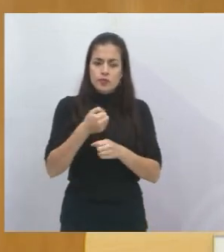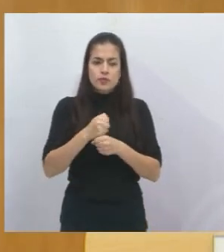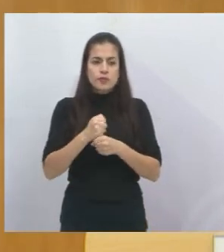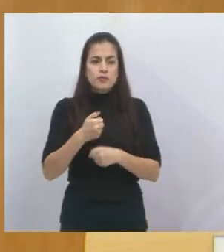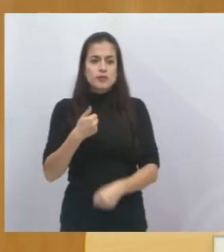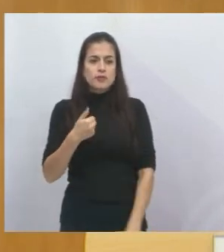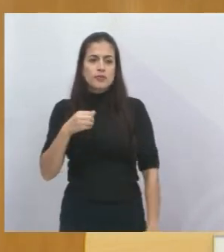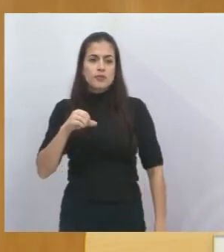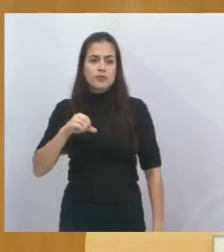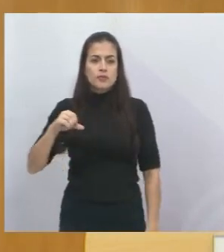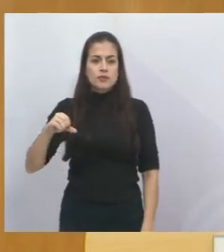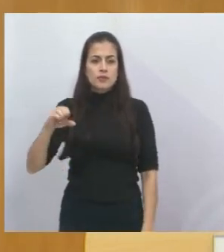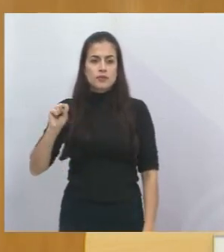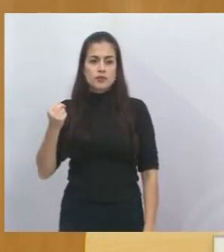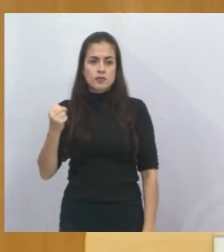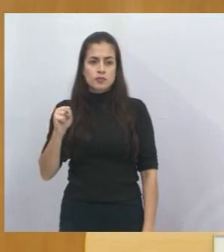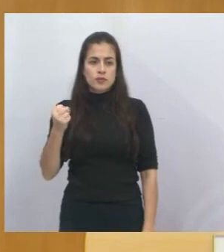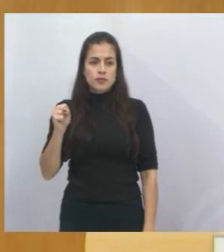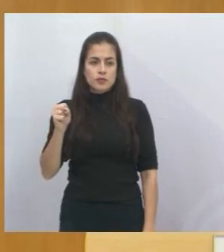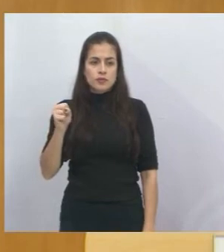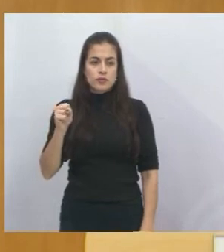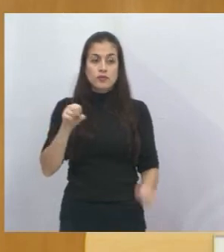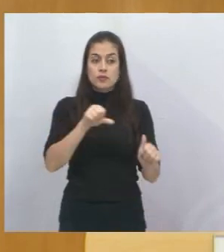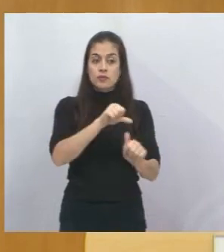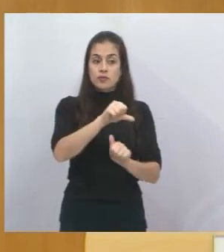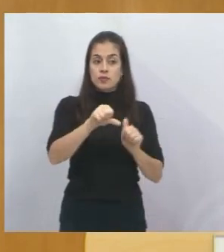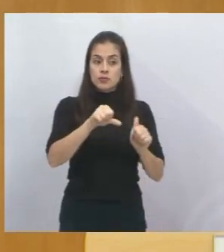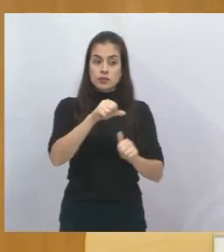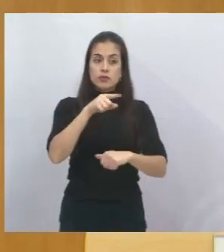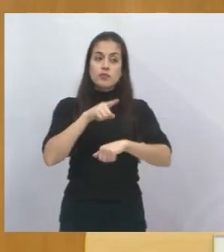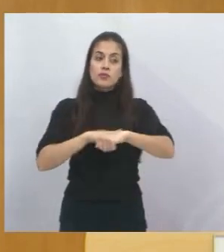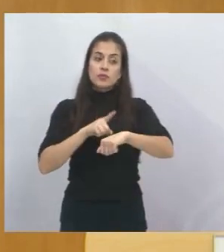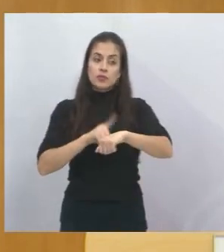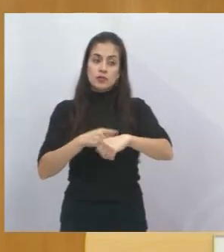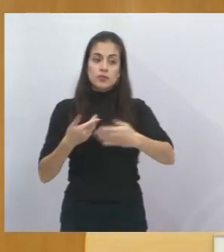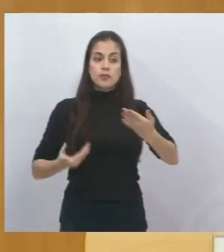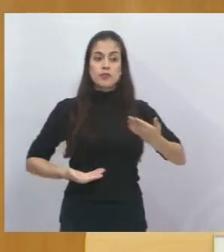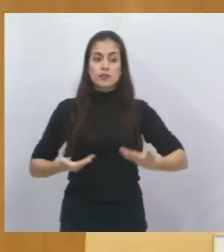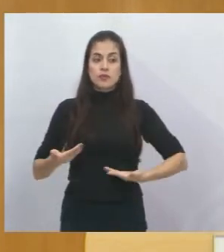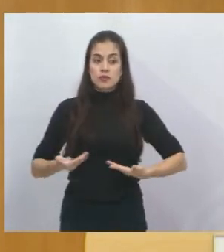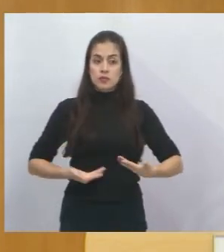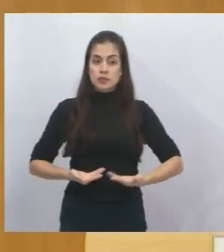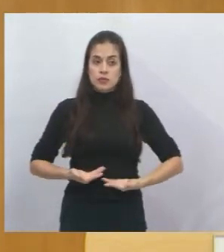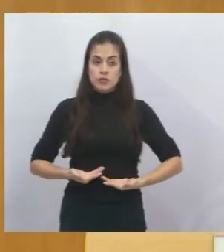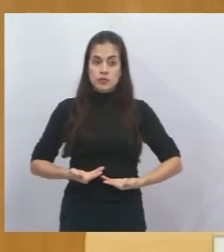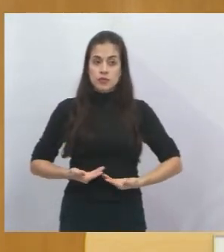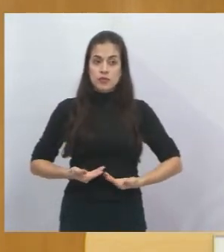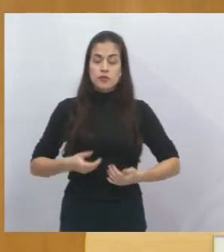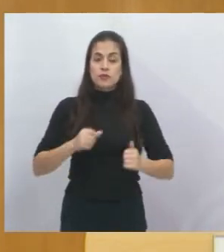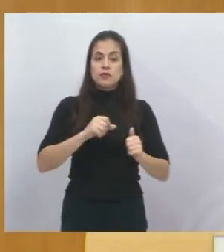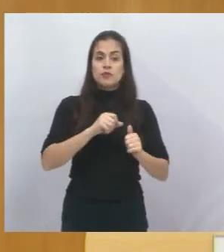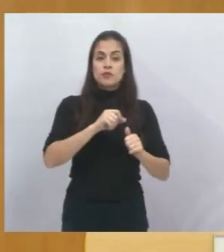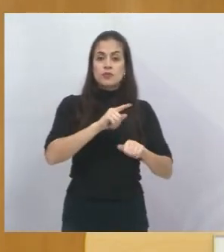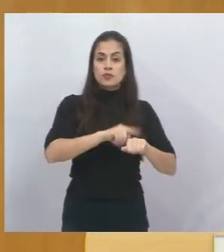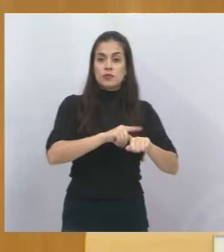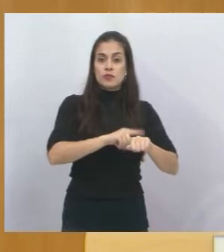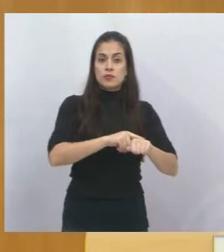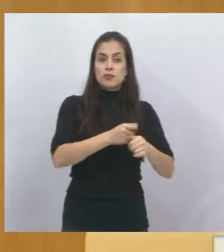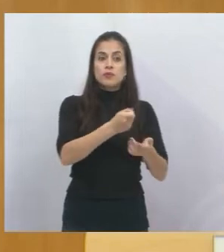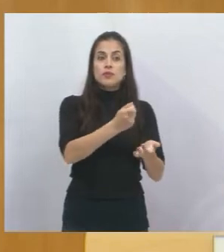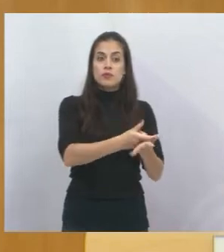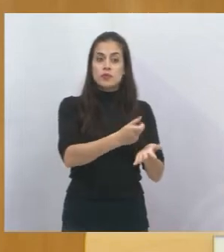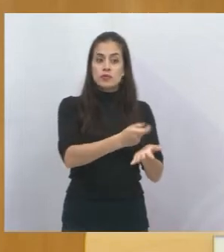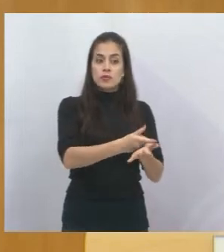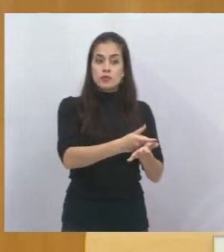1998. Troca o tempo de serviço pelo tempo de contribuição de 35 anos